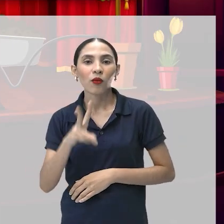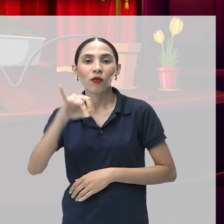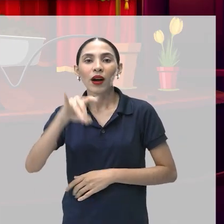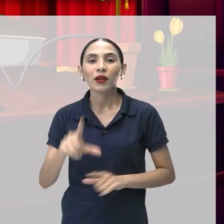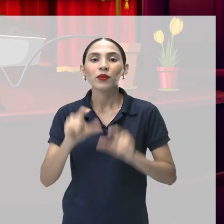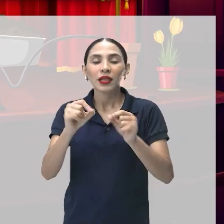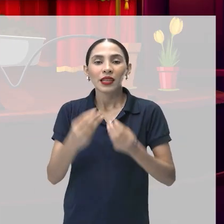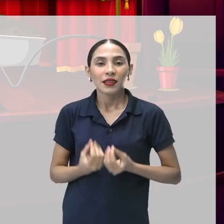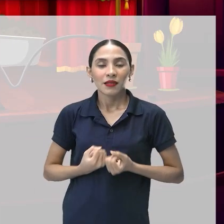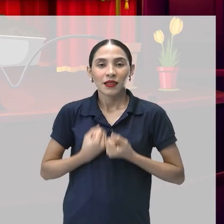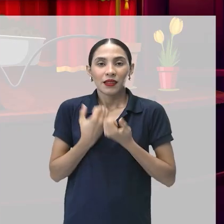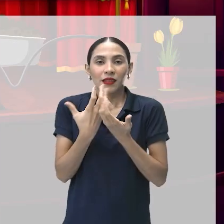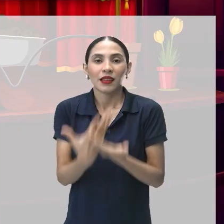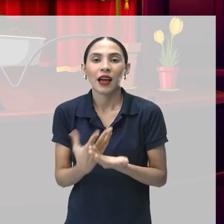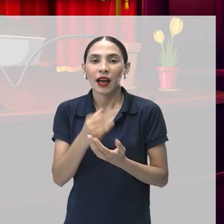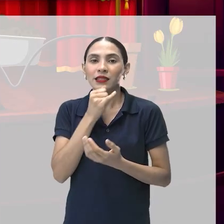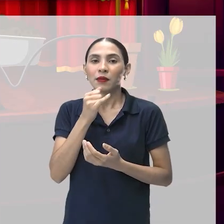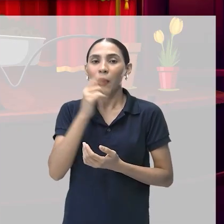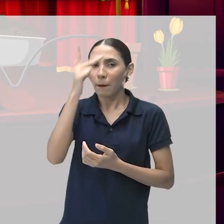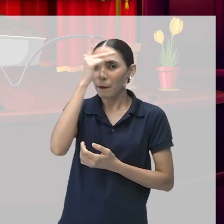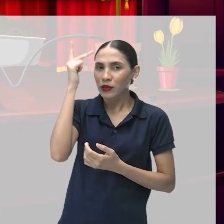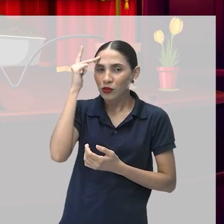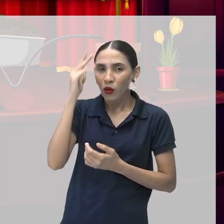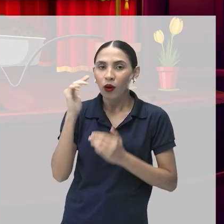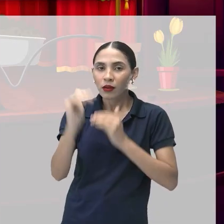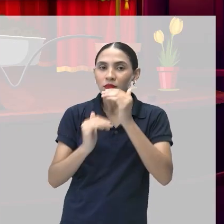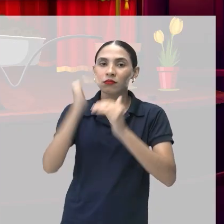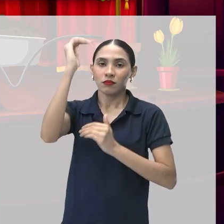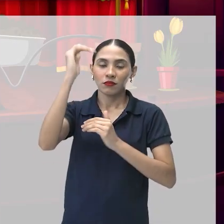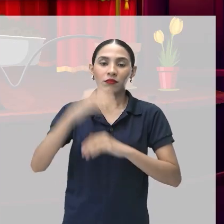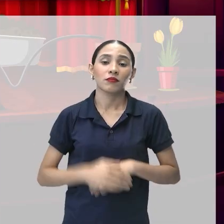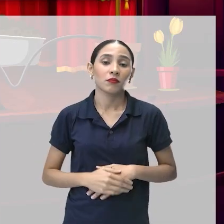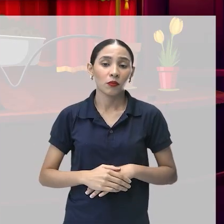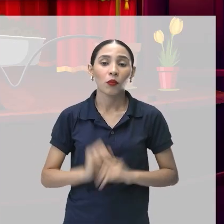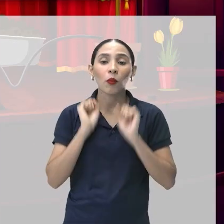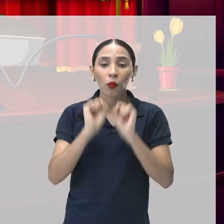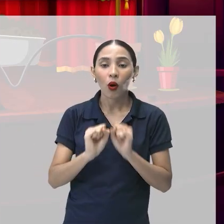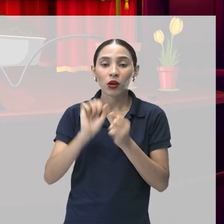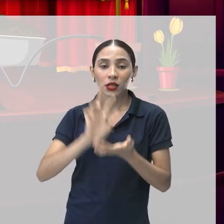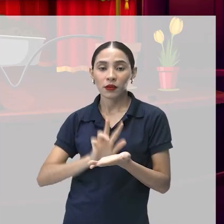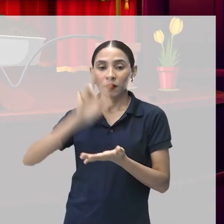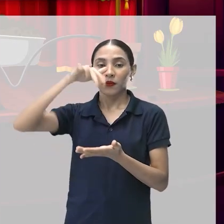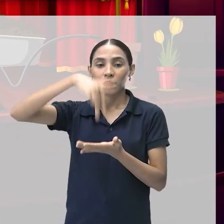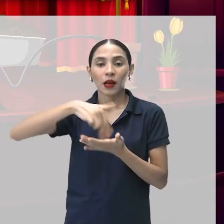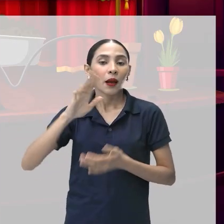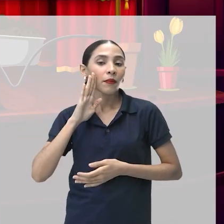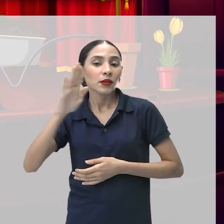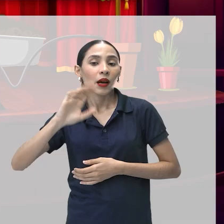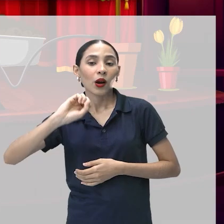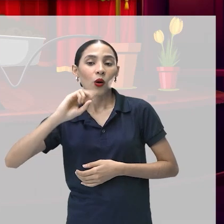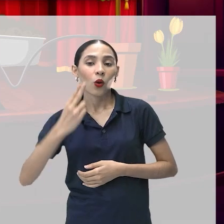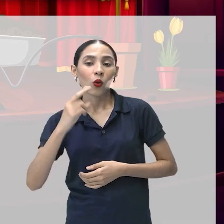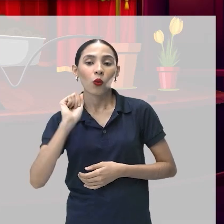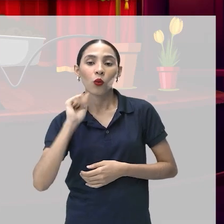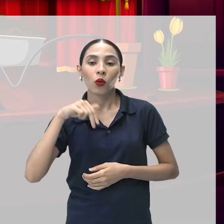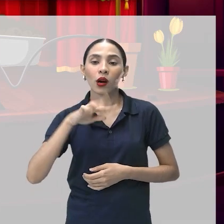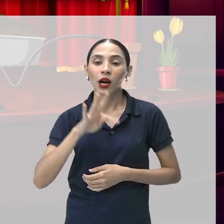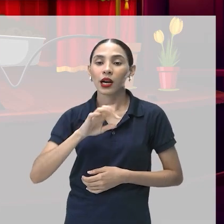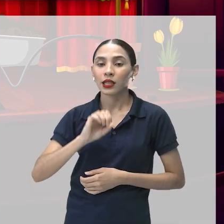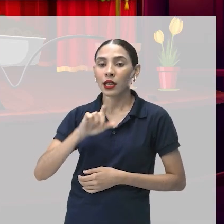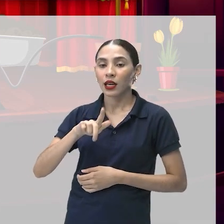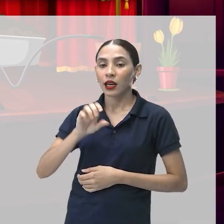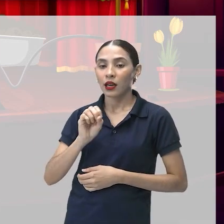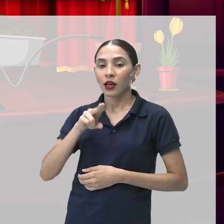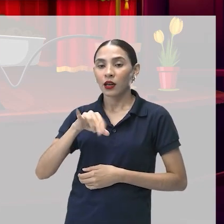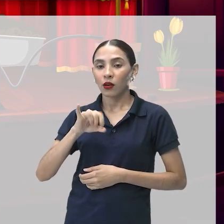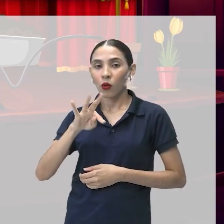dar, né? Vai ser o herói, vamos falar assim. Ele pode ser o protagonista, que é o principal, ou o antagonista, que é o